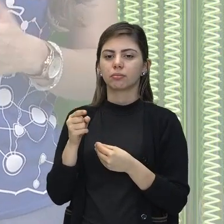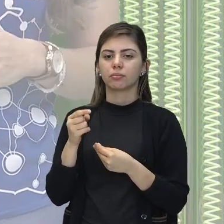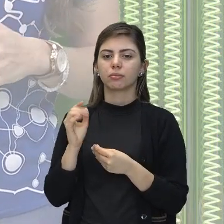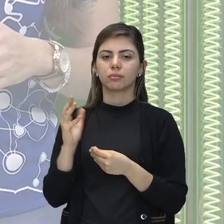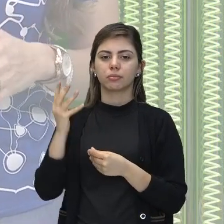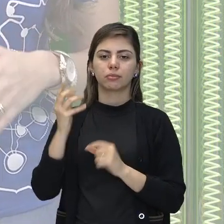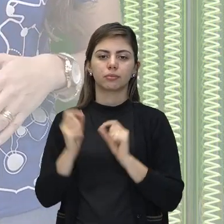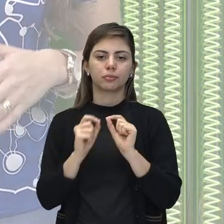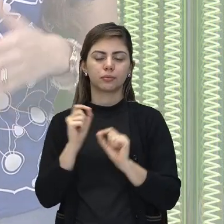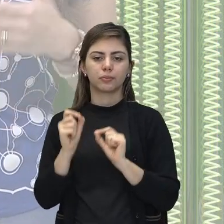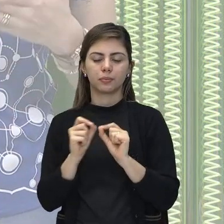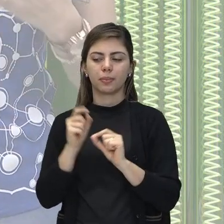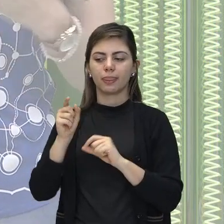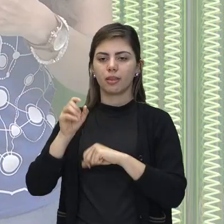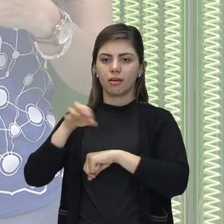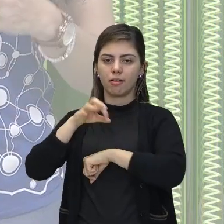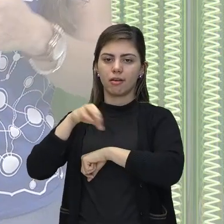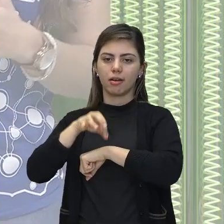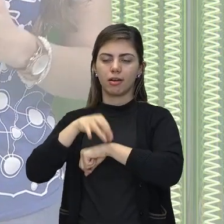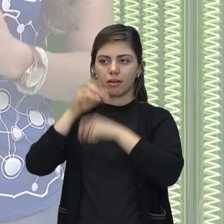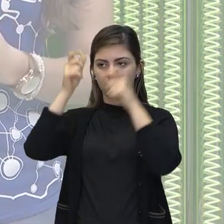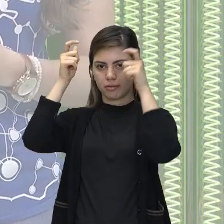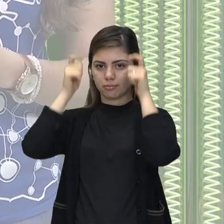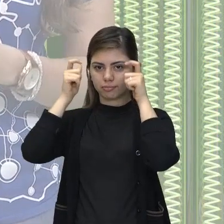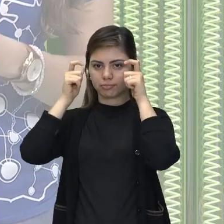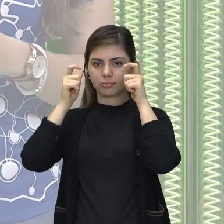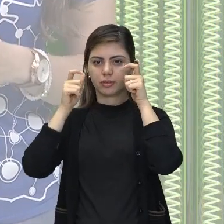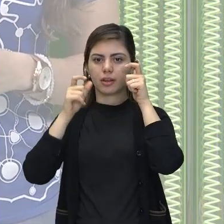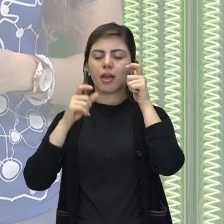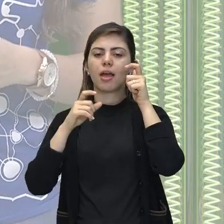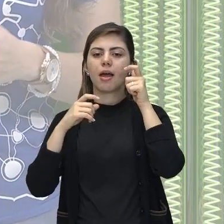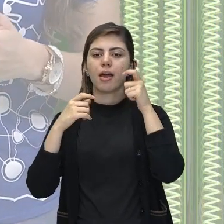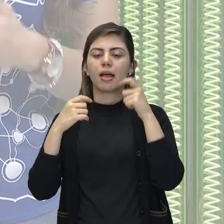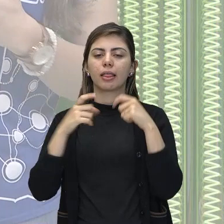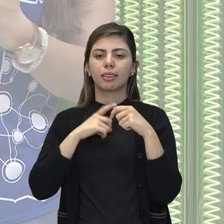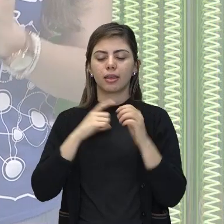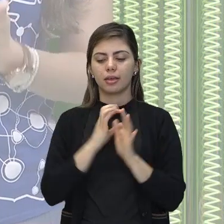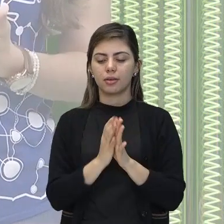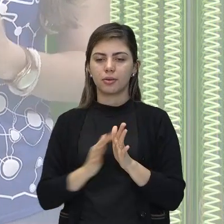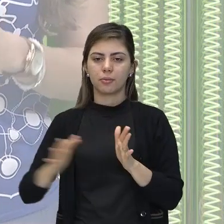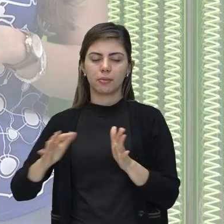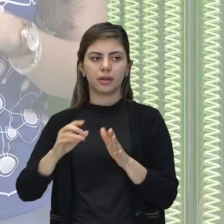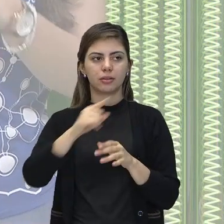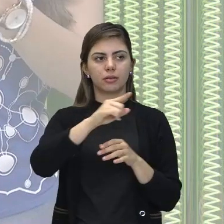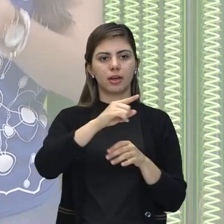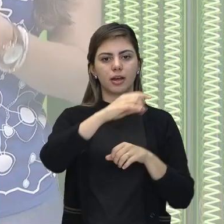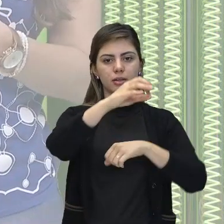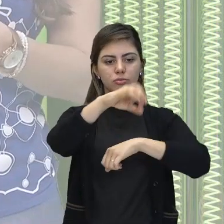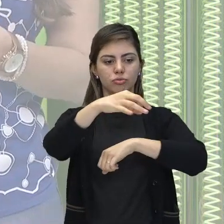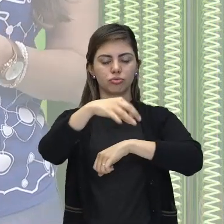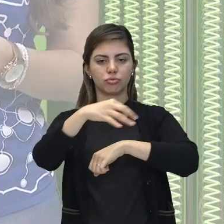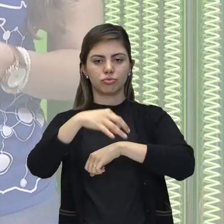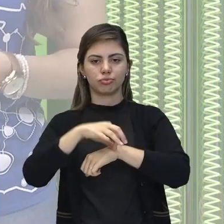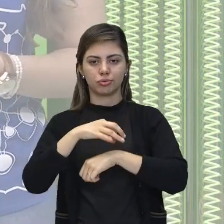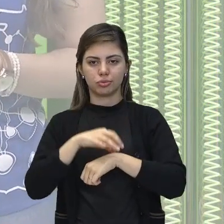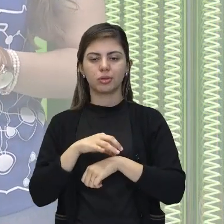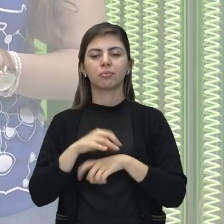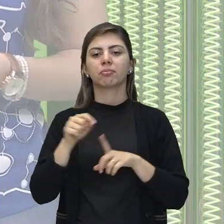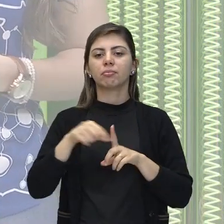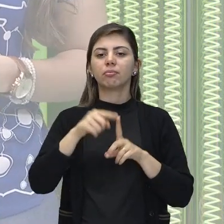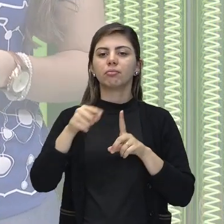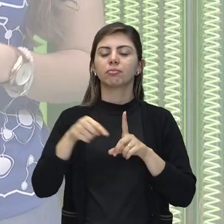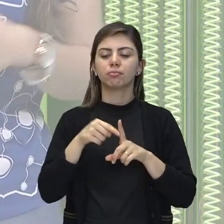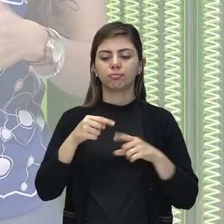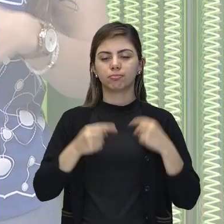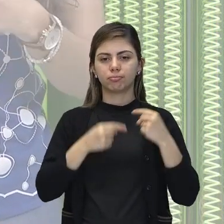voo e aí vários zangões vão atrás dela para fertilizá-la, para reproduzir, né? Para que